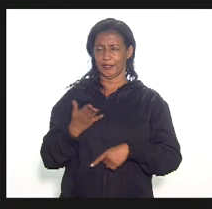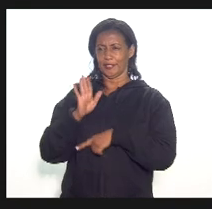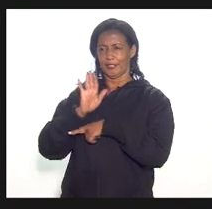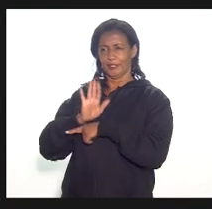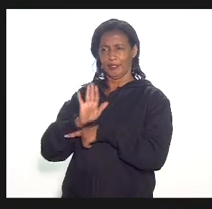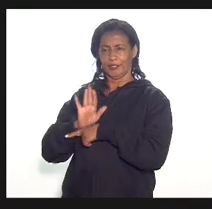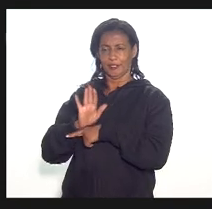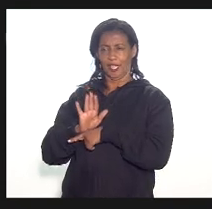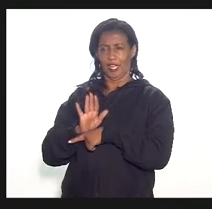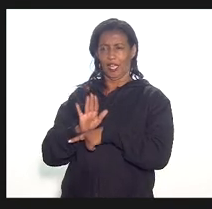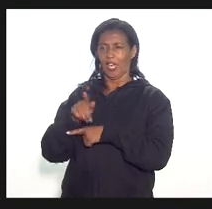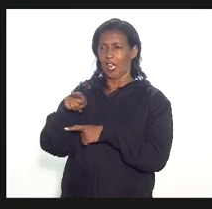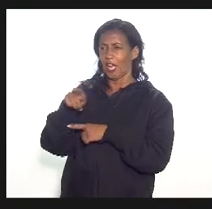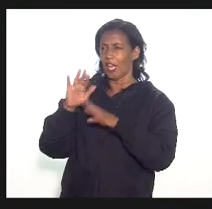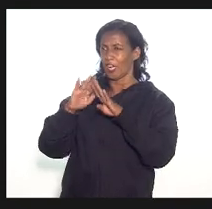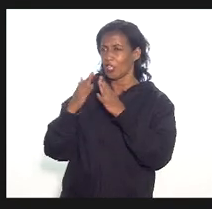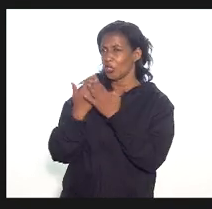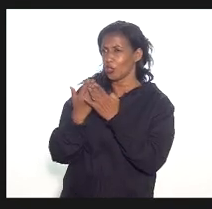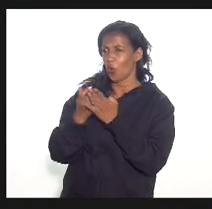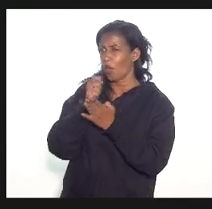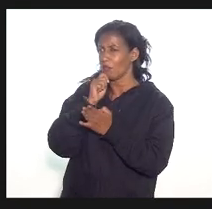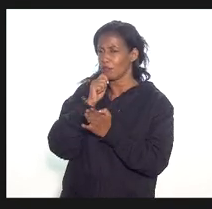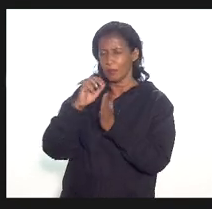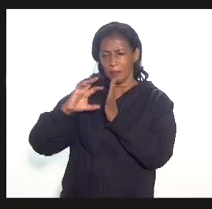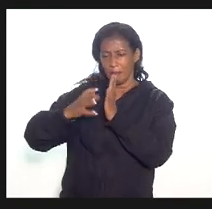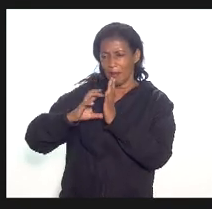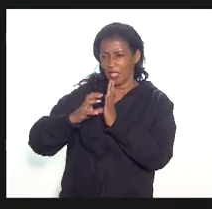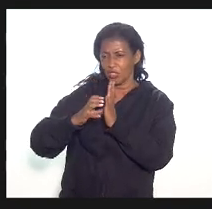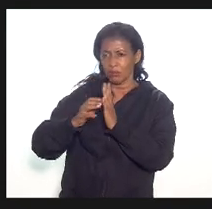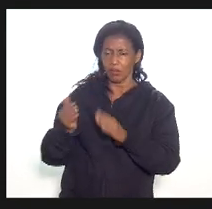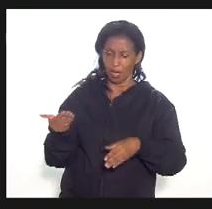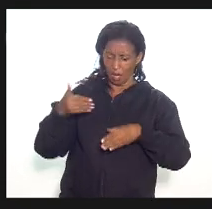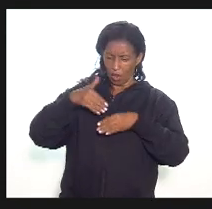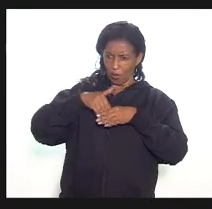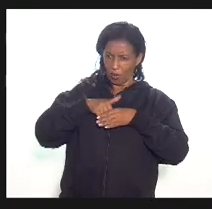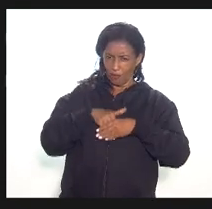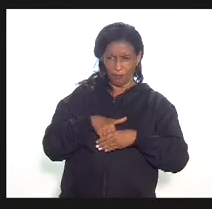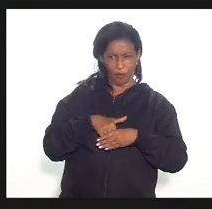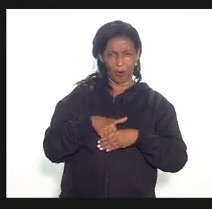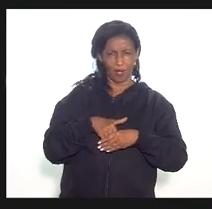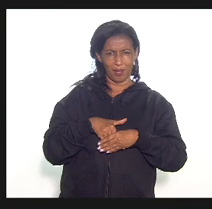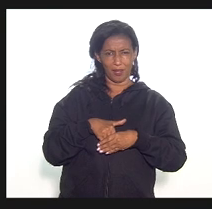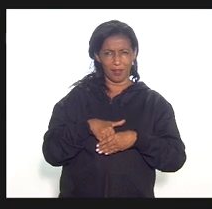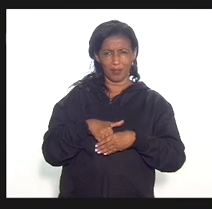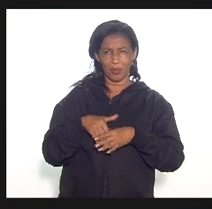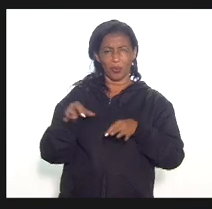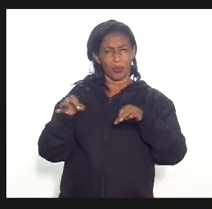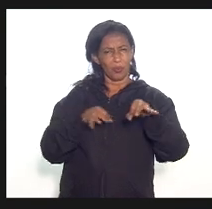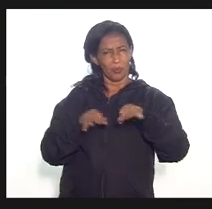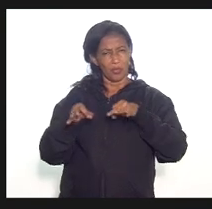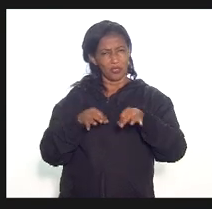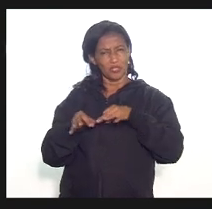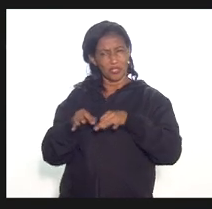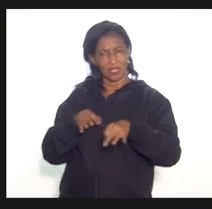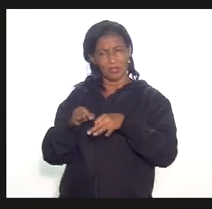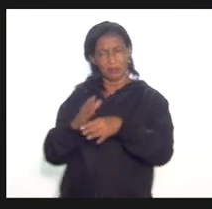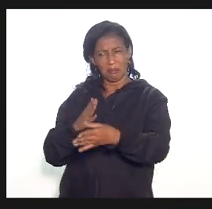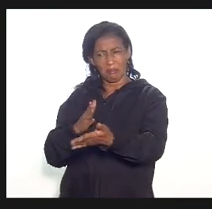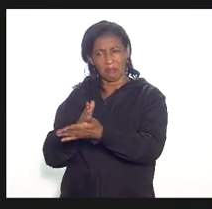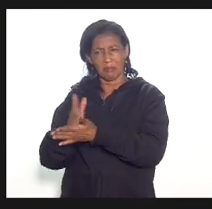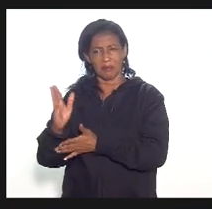escola sem partido agora votam em favor desse projeto que